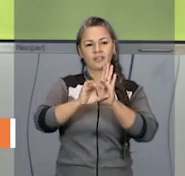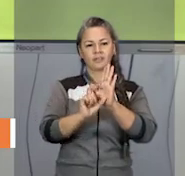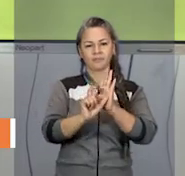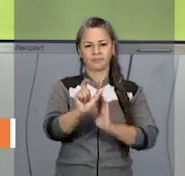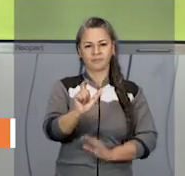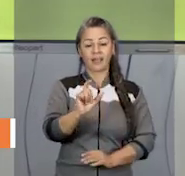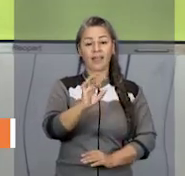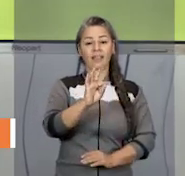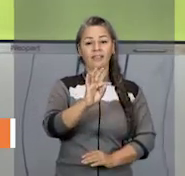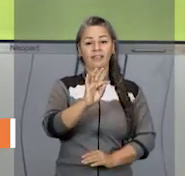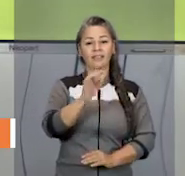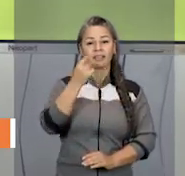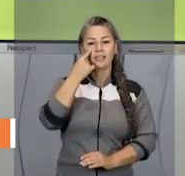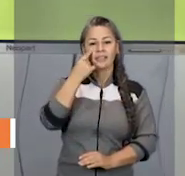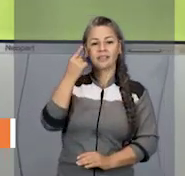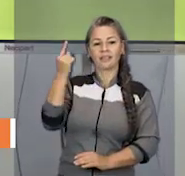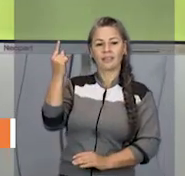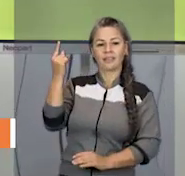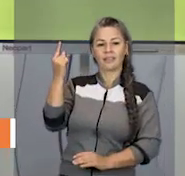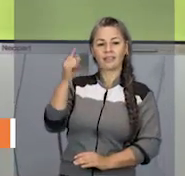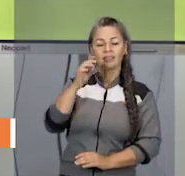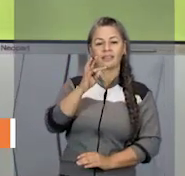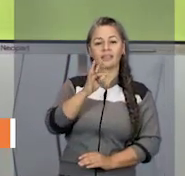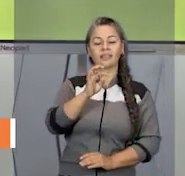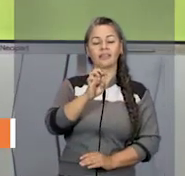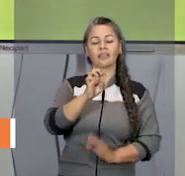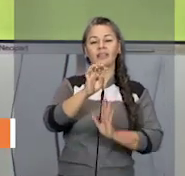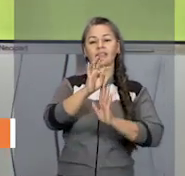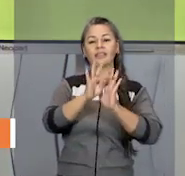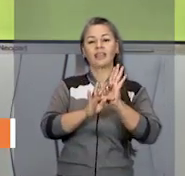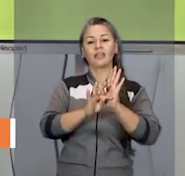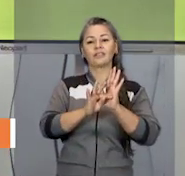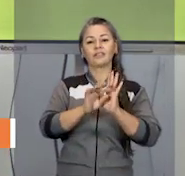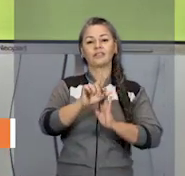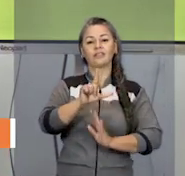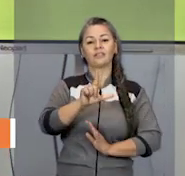texto lírico é aquele que permite, né, que